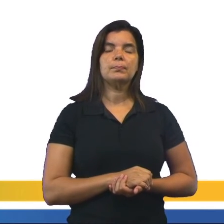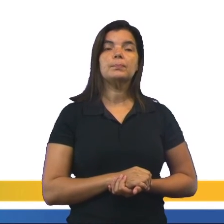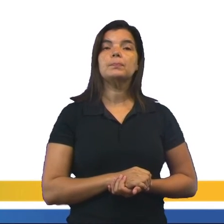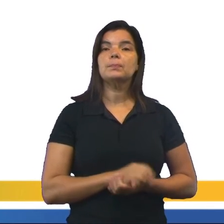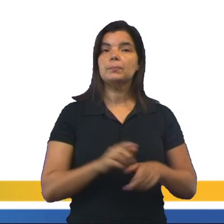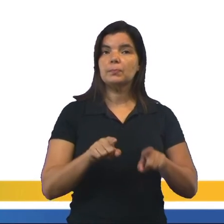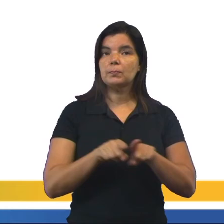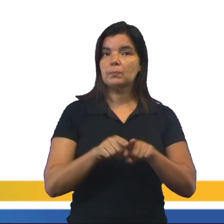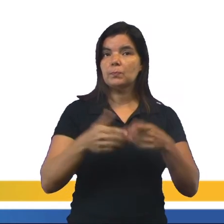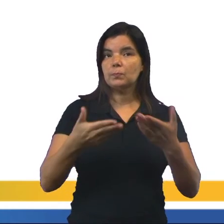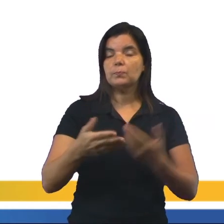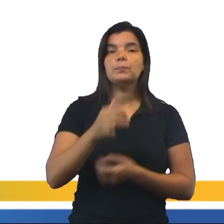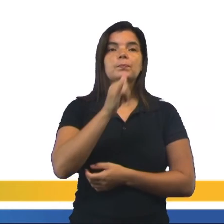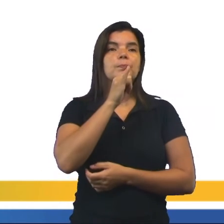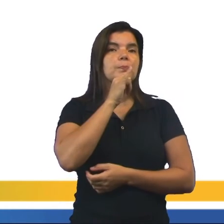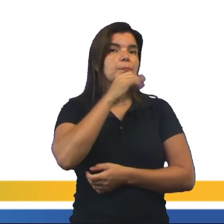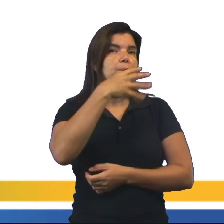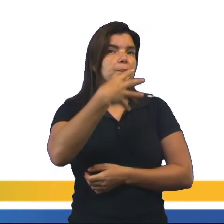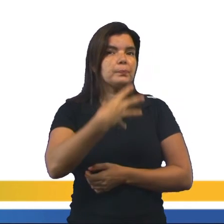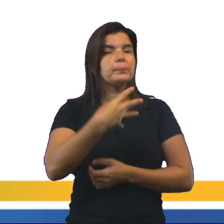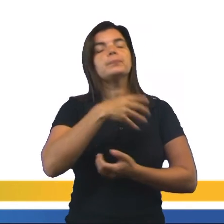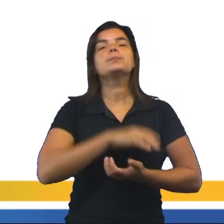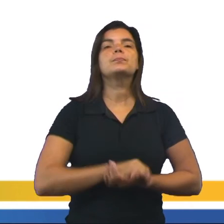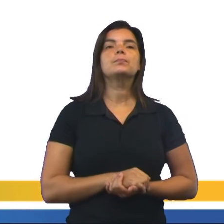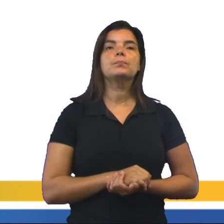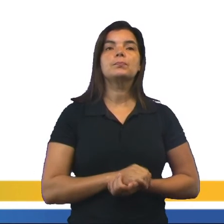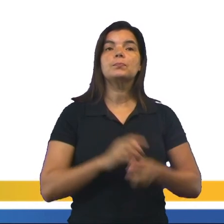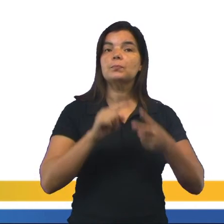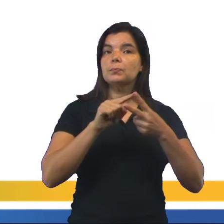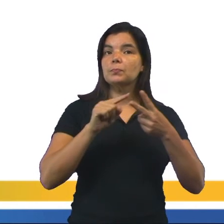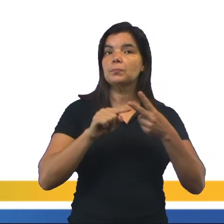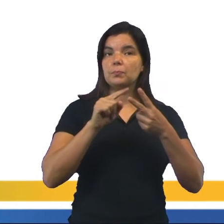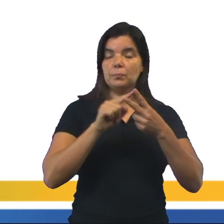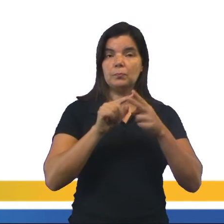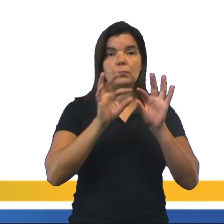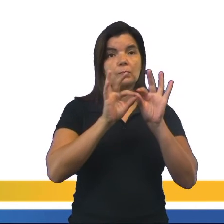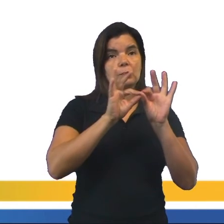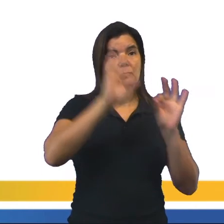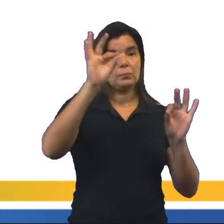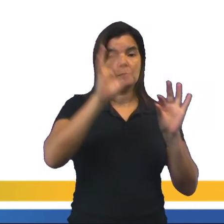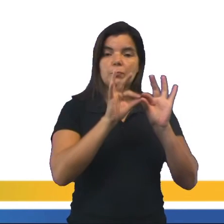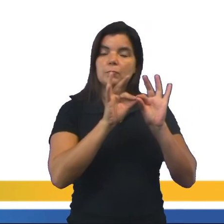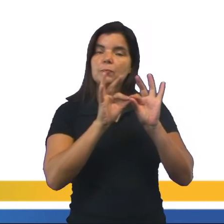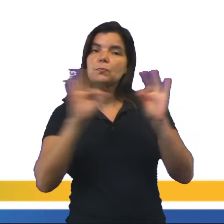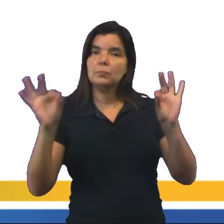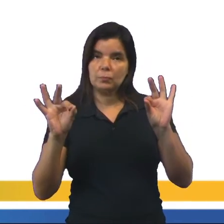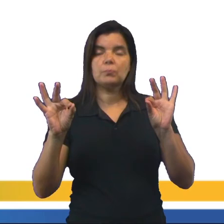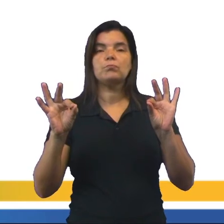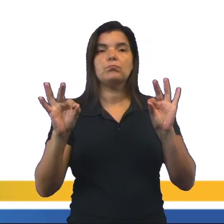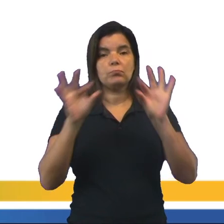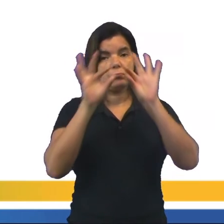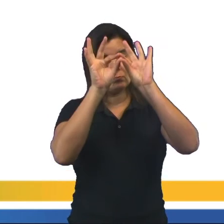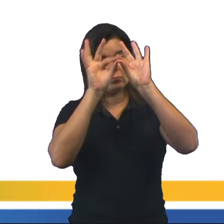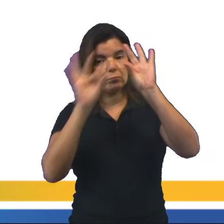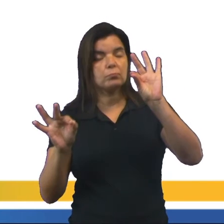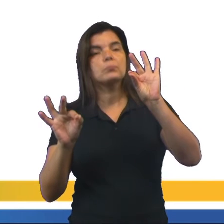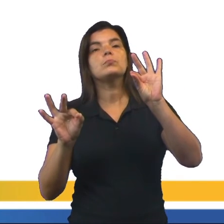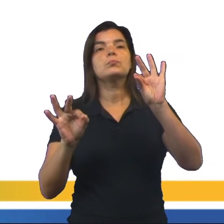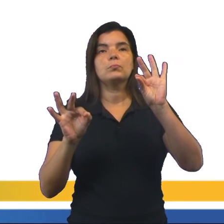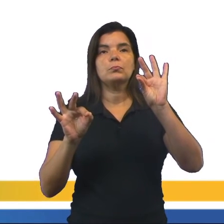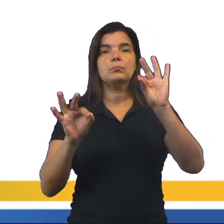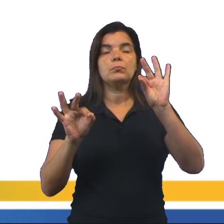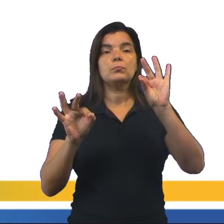Nós temos aí agora o exemplo 4. Dois lados de um terreno de forma